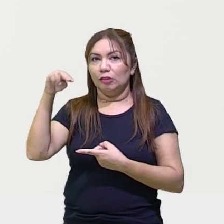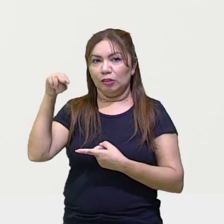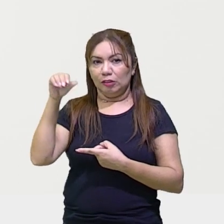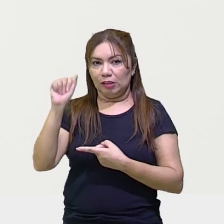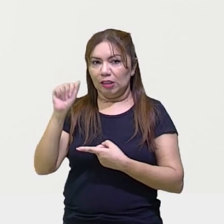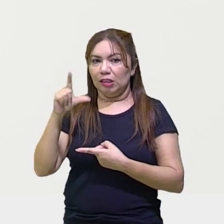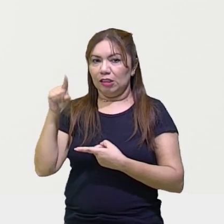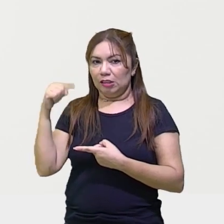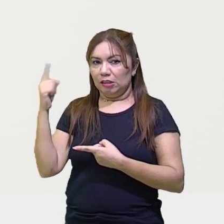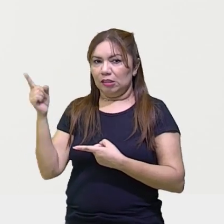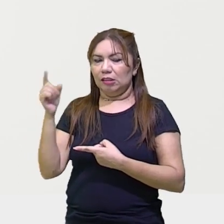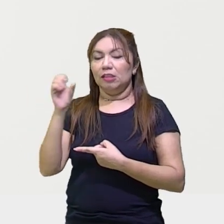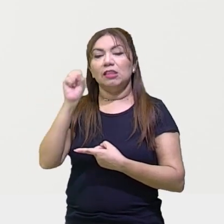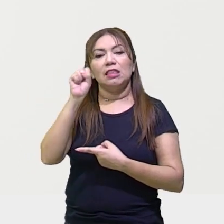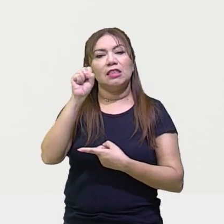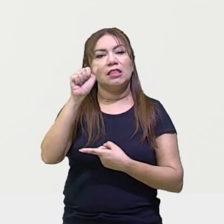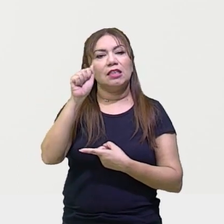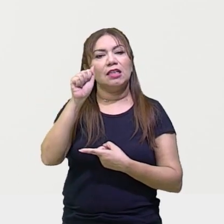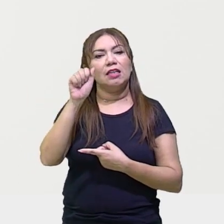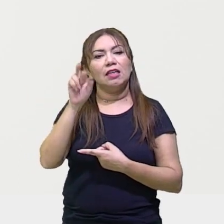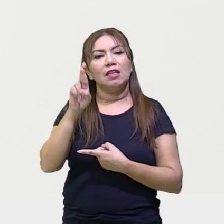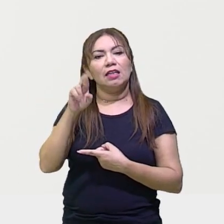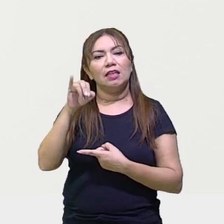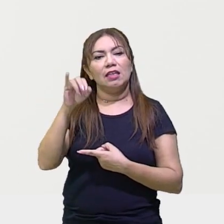as 6 aqui. Sariguê,